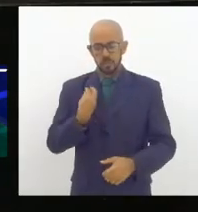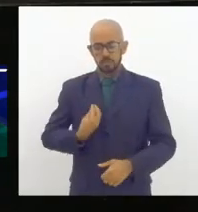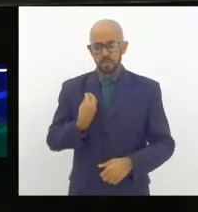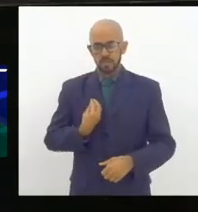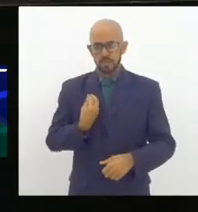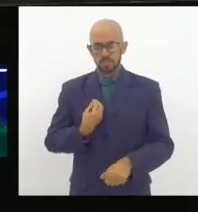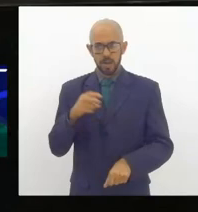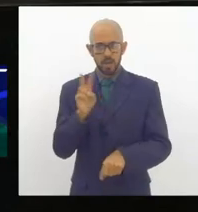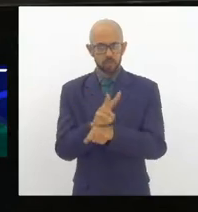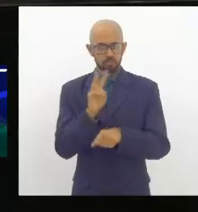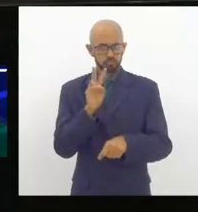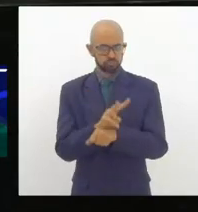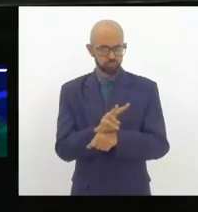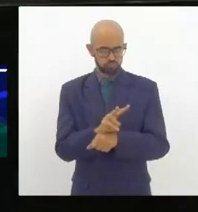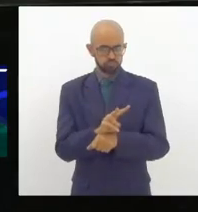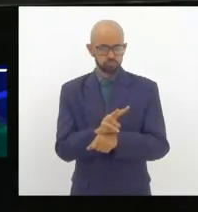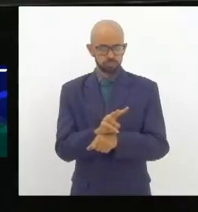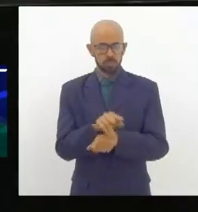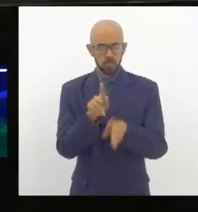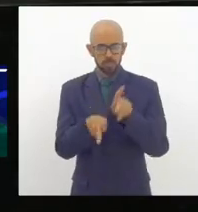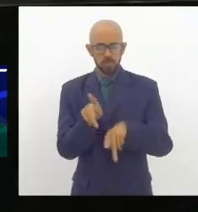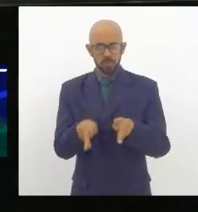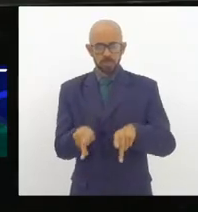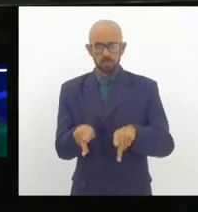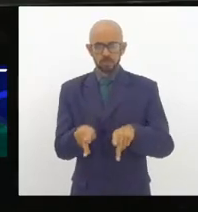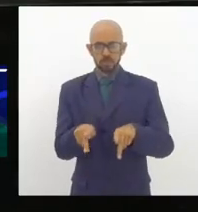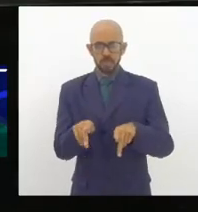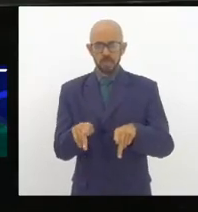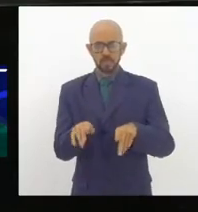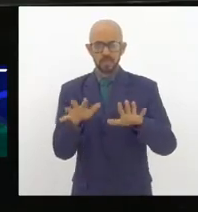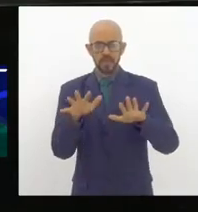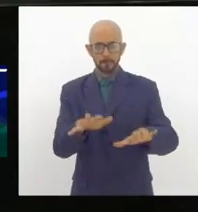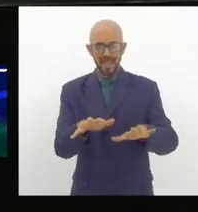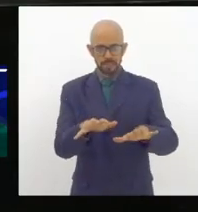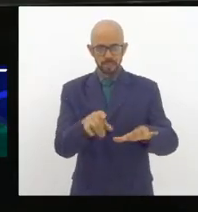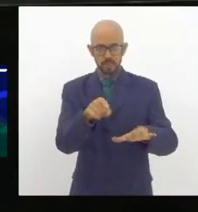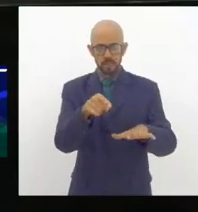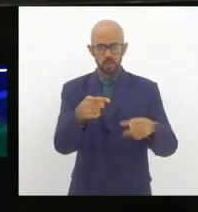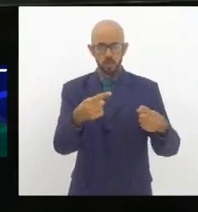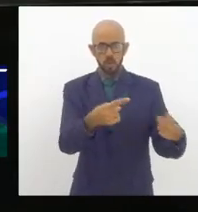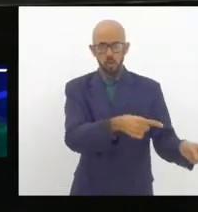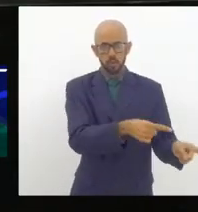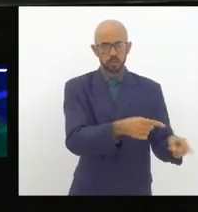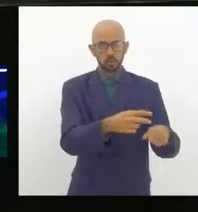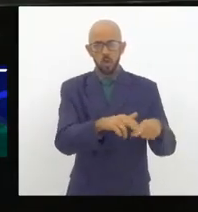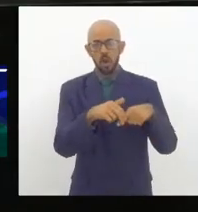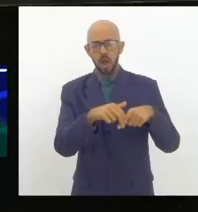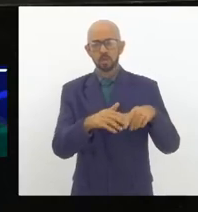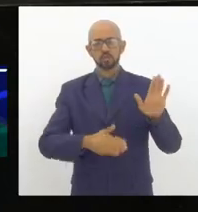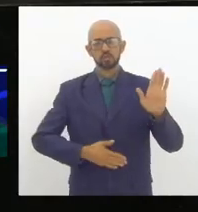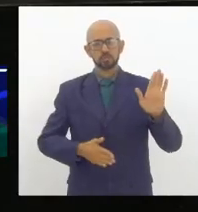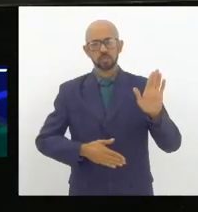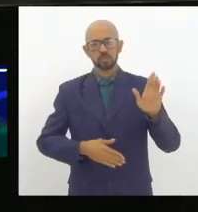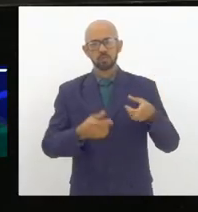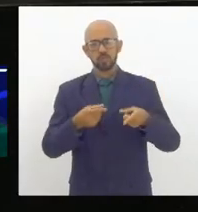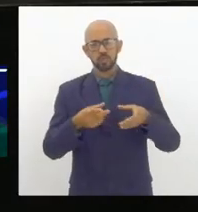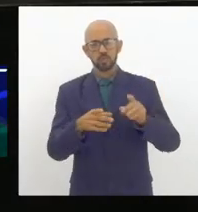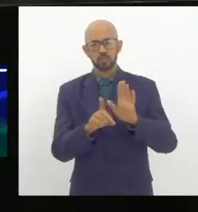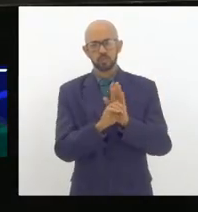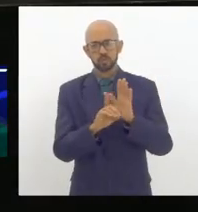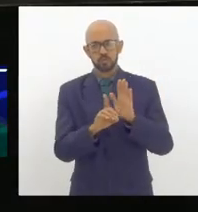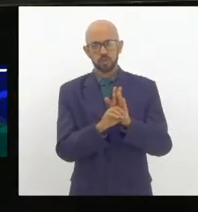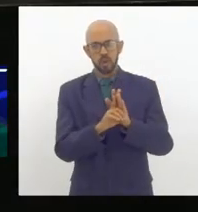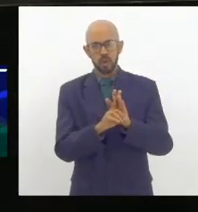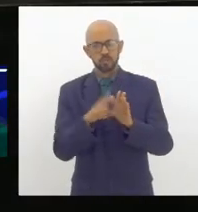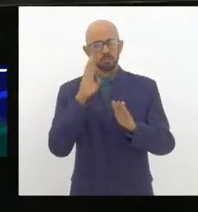população de bem que se sente ameaçada pelo narcotráfico que não só em Maricá em diversos pontos do nosso Estado principalmente